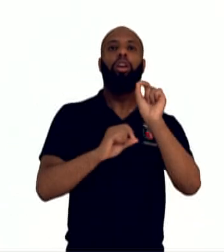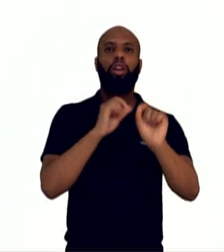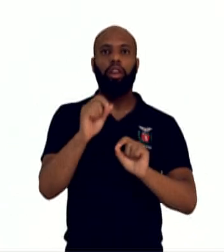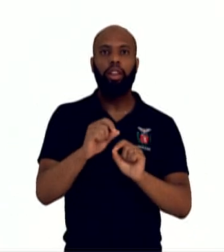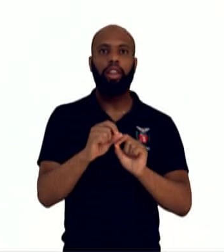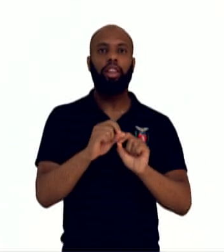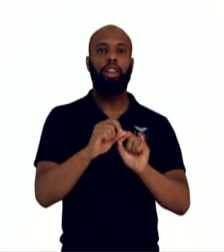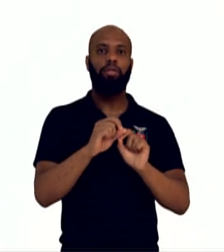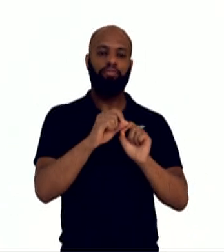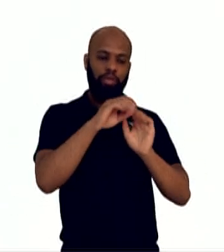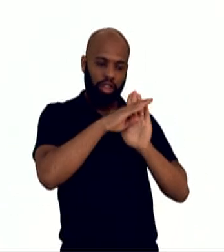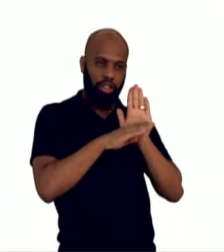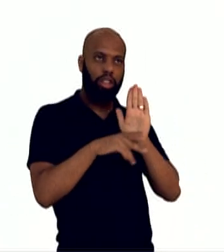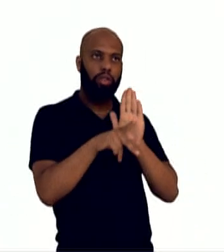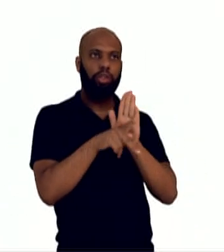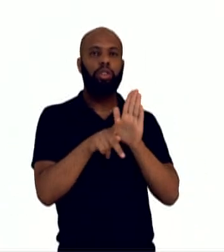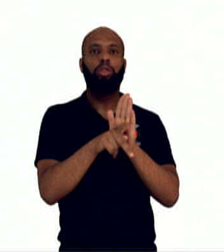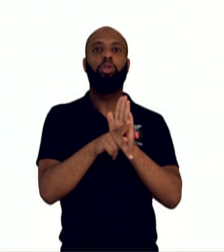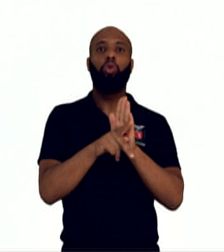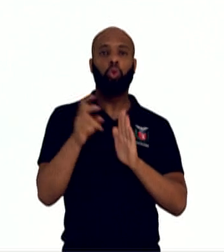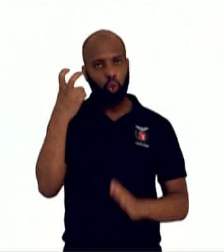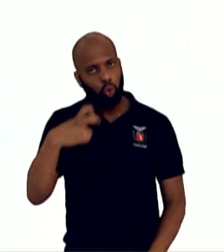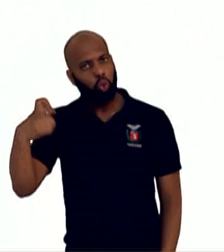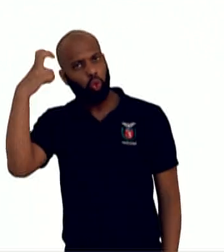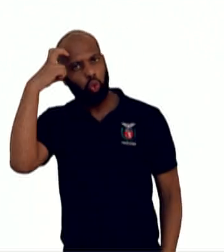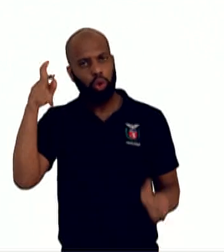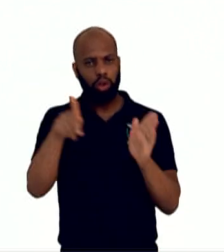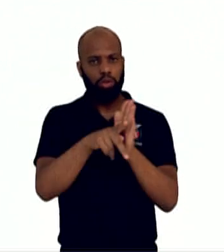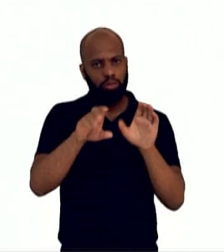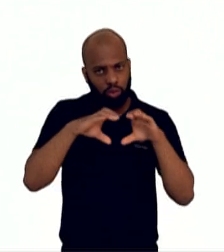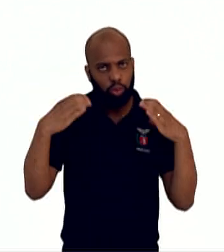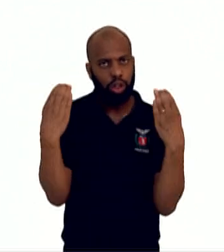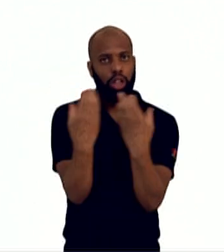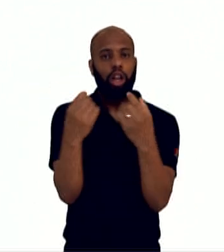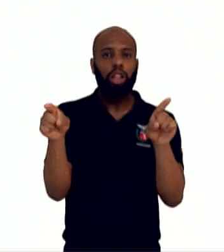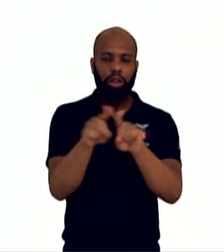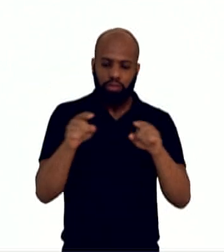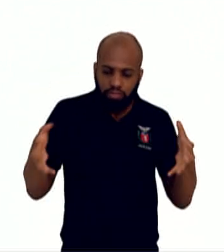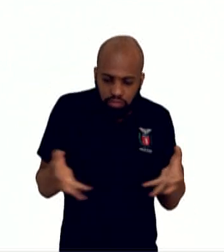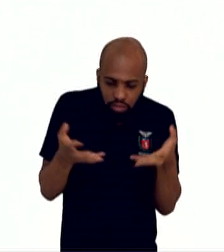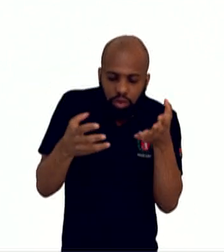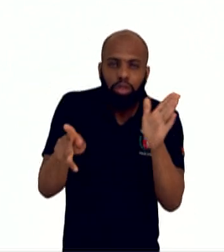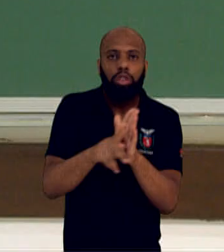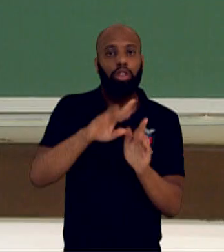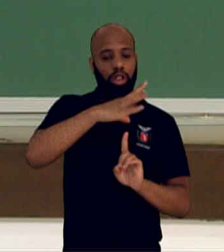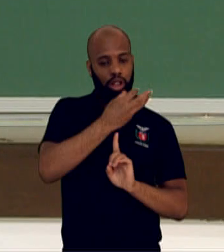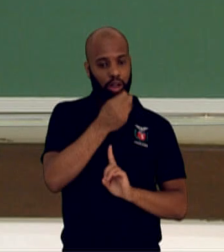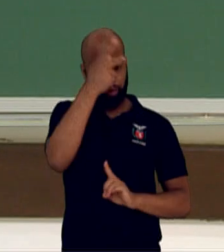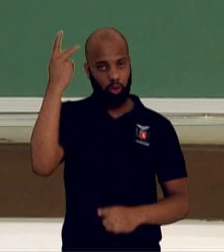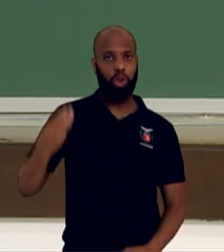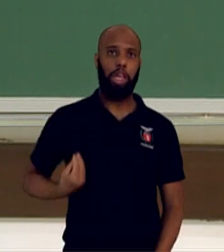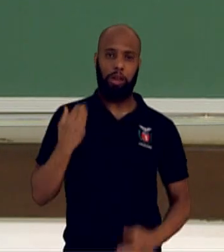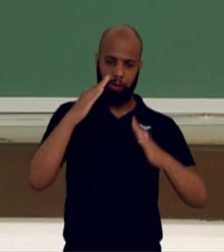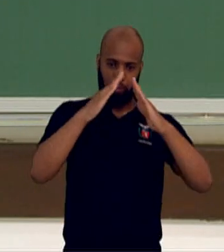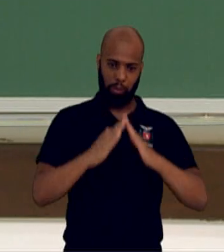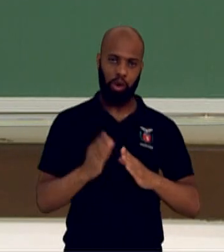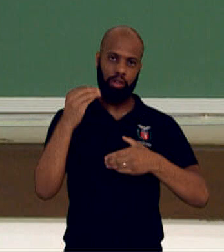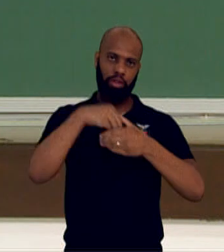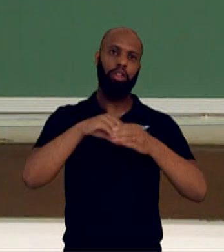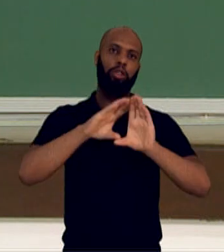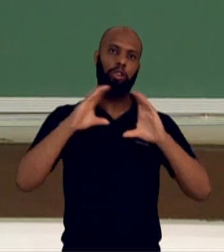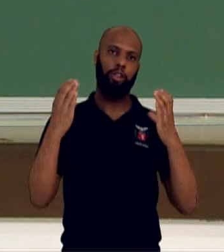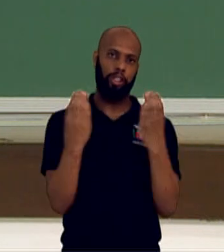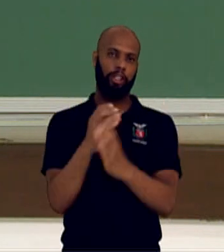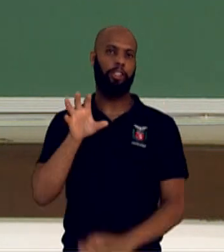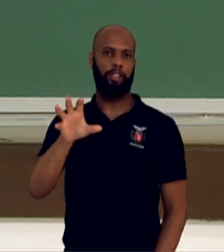comunidade, quanto incentiva o desenvolvimento artístico dos moradores. Então, pessoal, ele traz